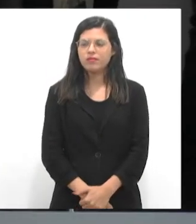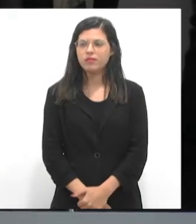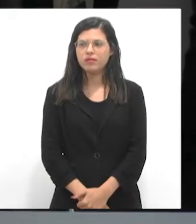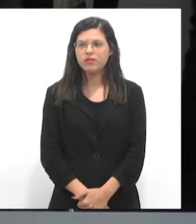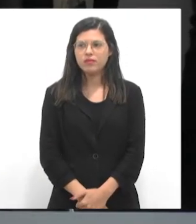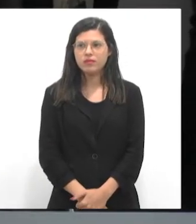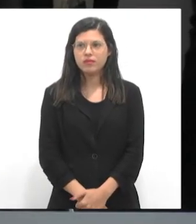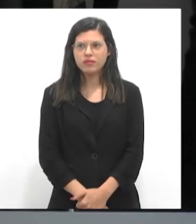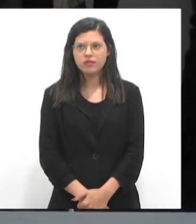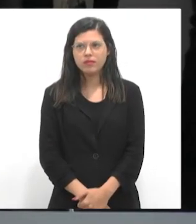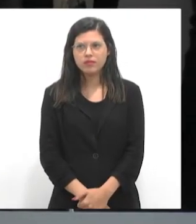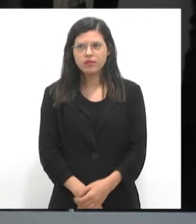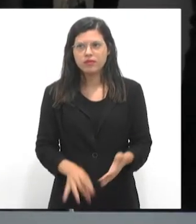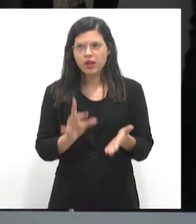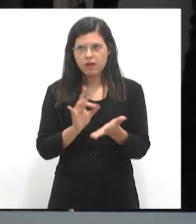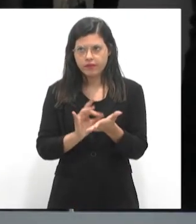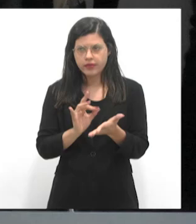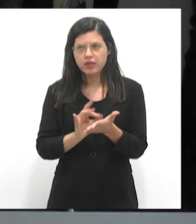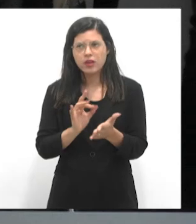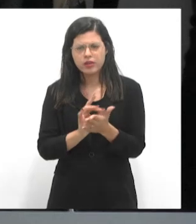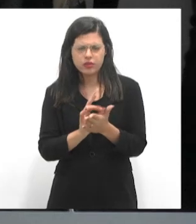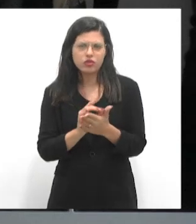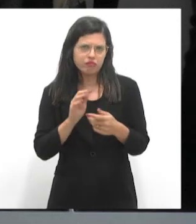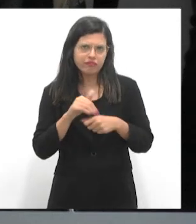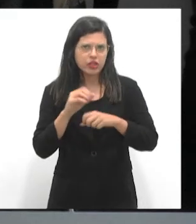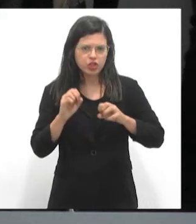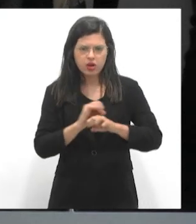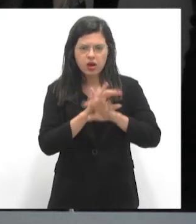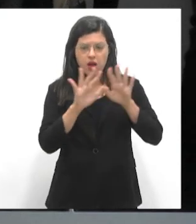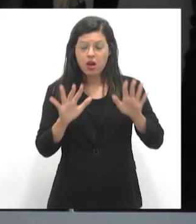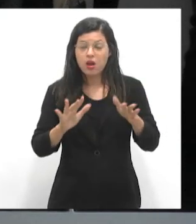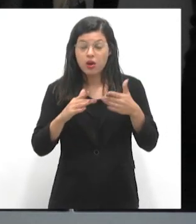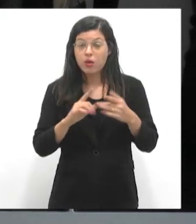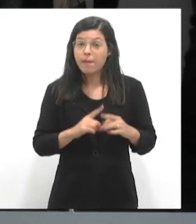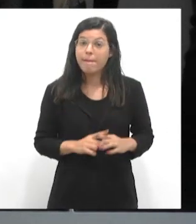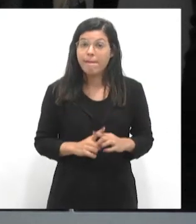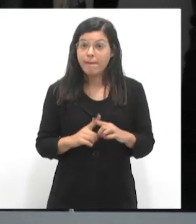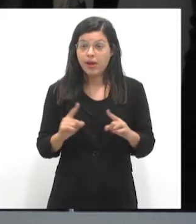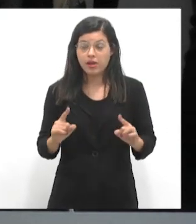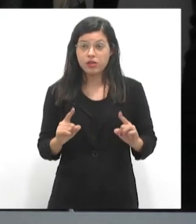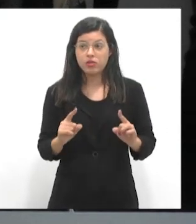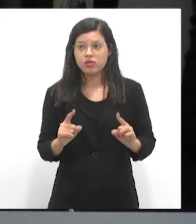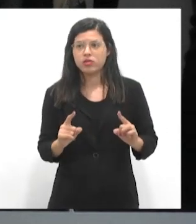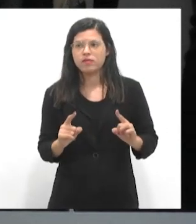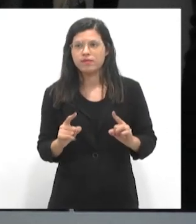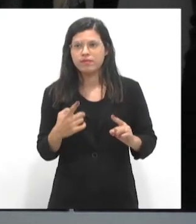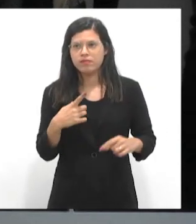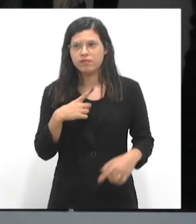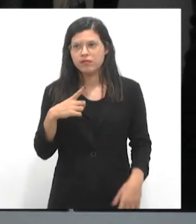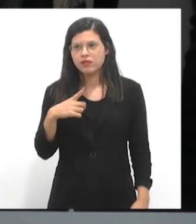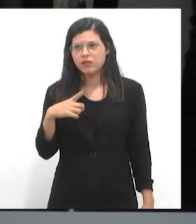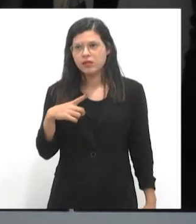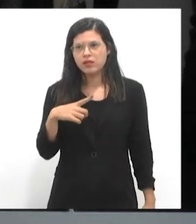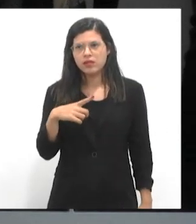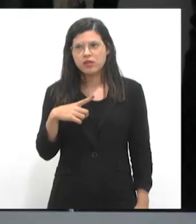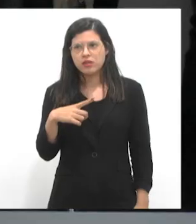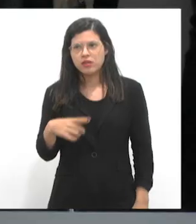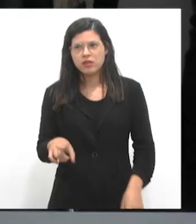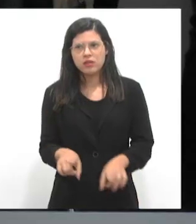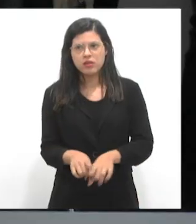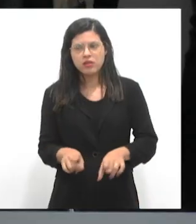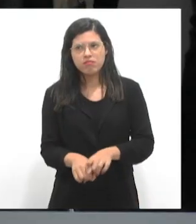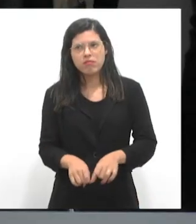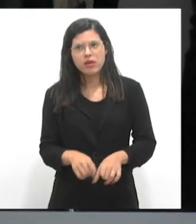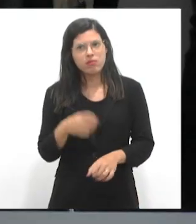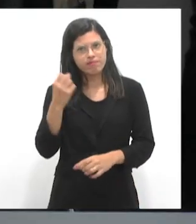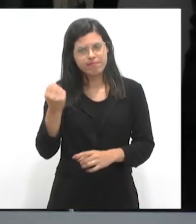é verdade que fica mais transparente, mas claro que tem um grave arranhão de